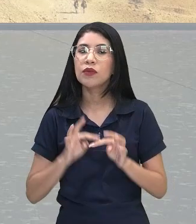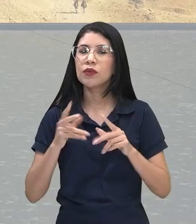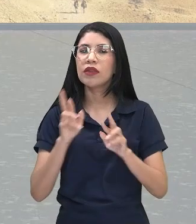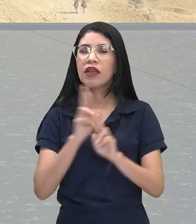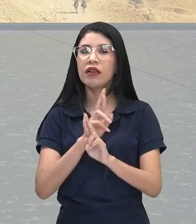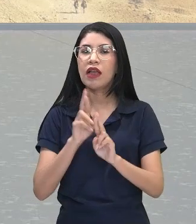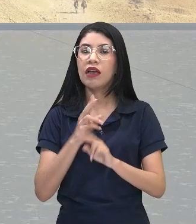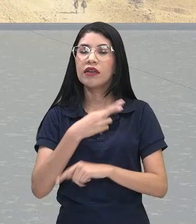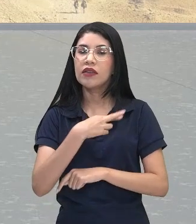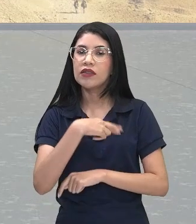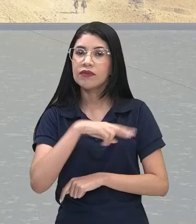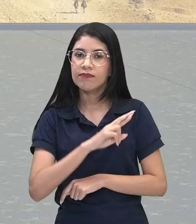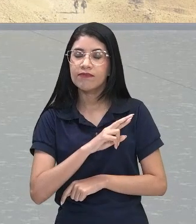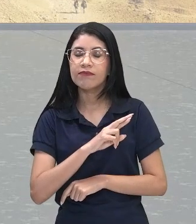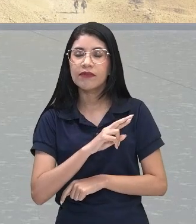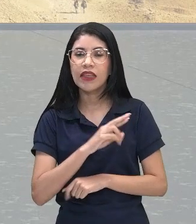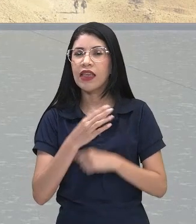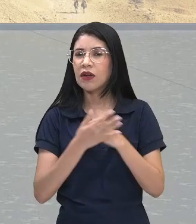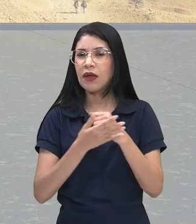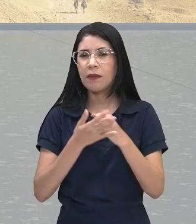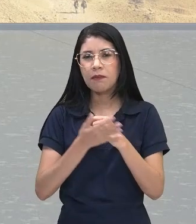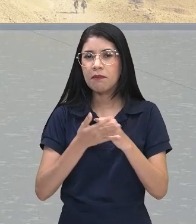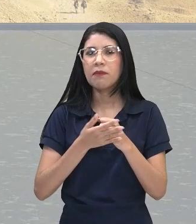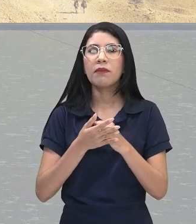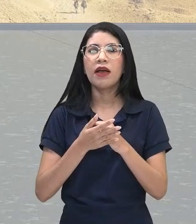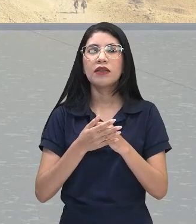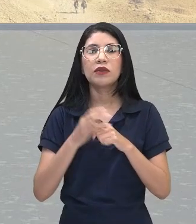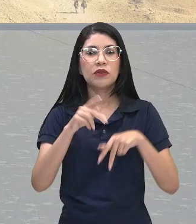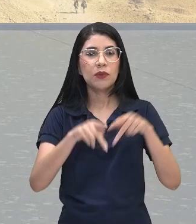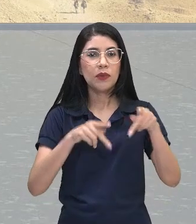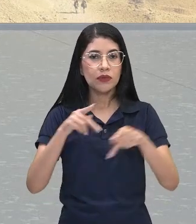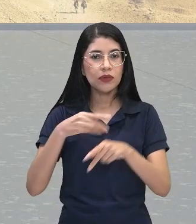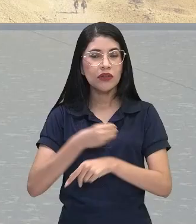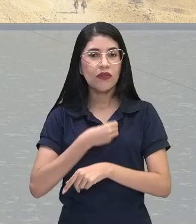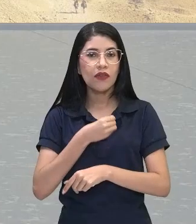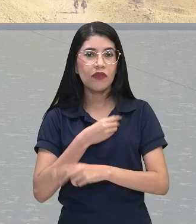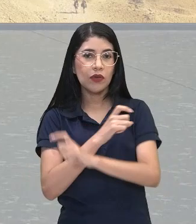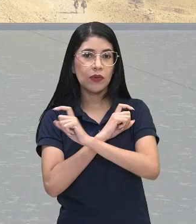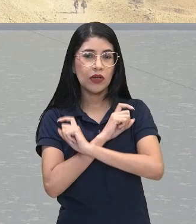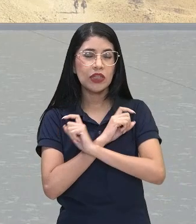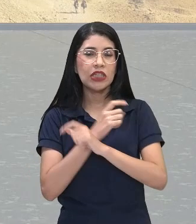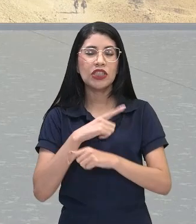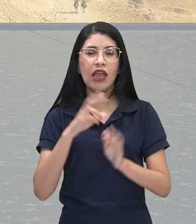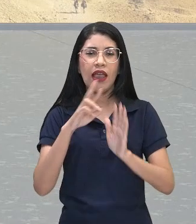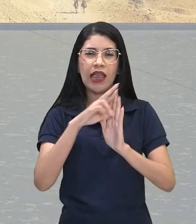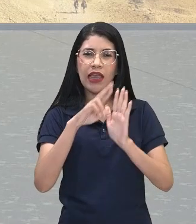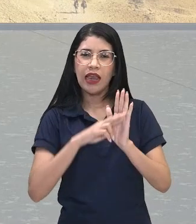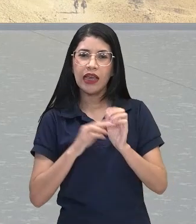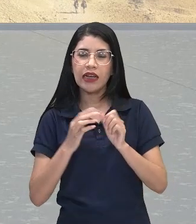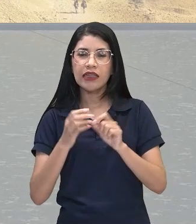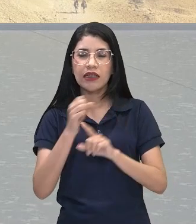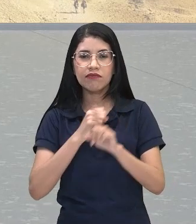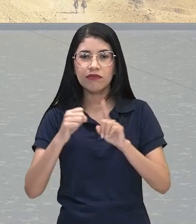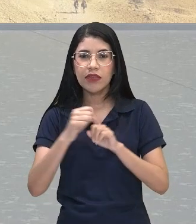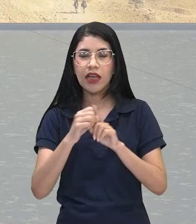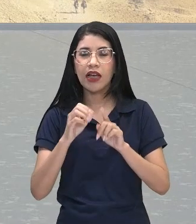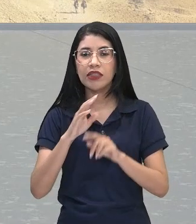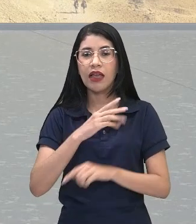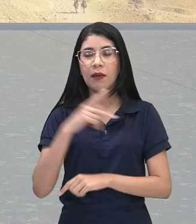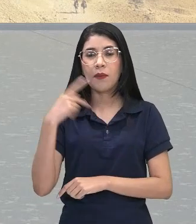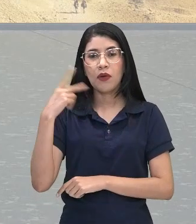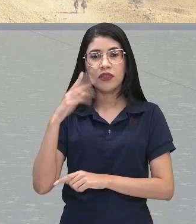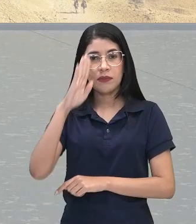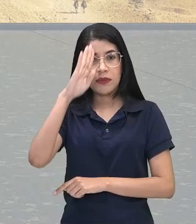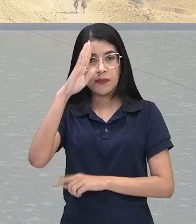relacionado à religião, que era a base da vida dos egípcios, editando as regras sociais, políticas e principalmente a